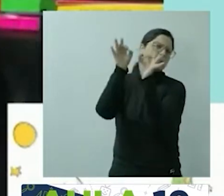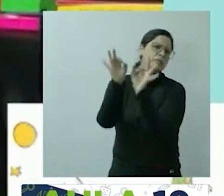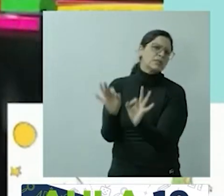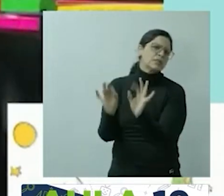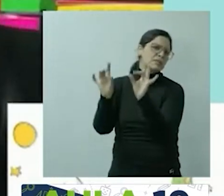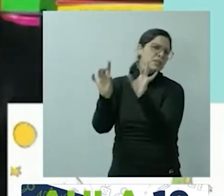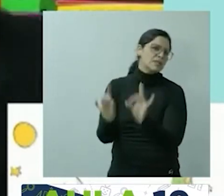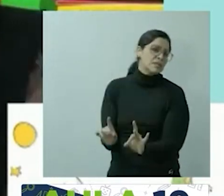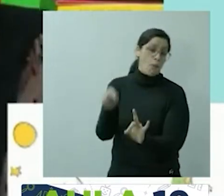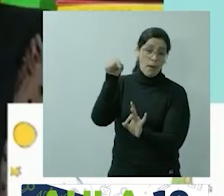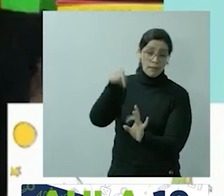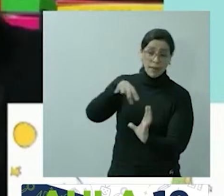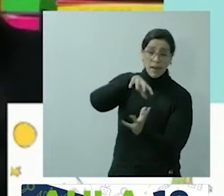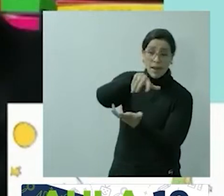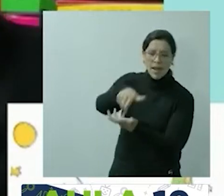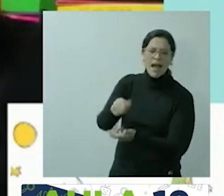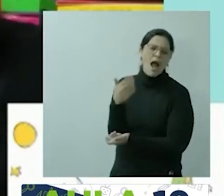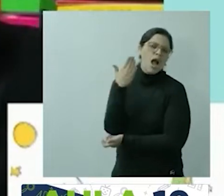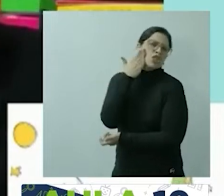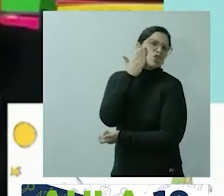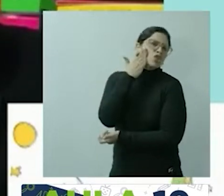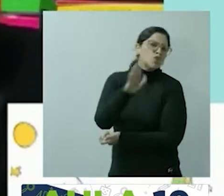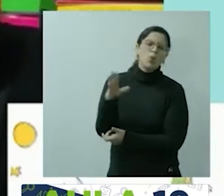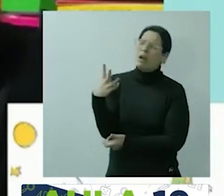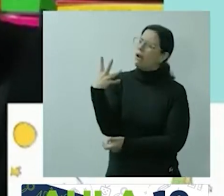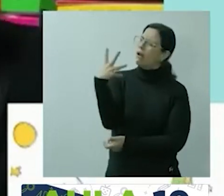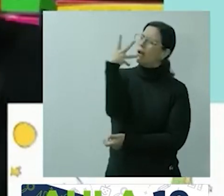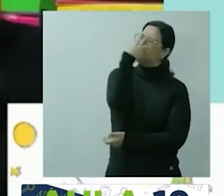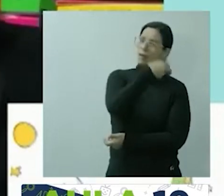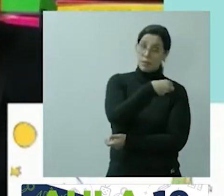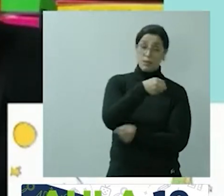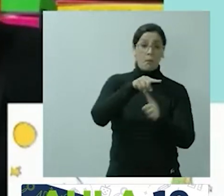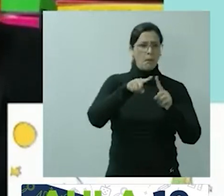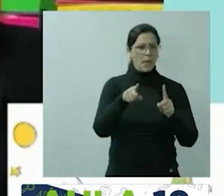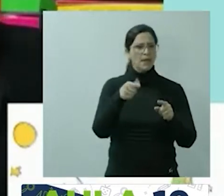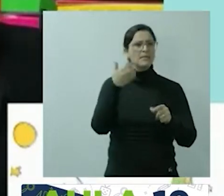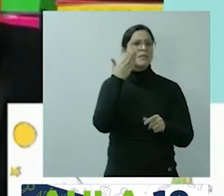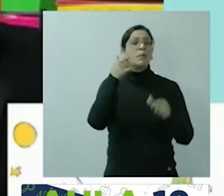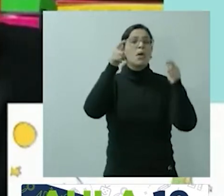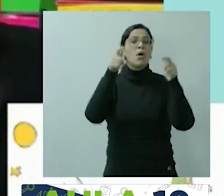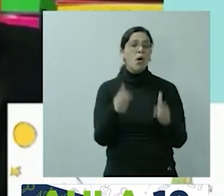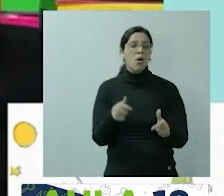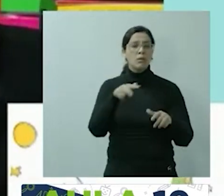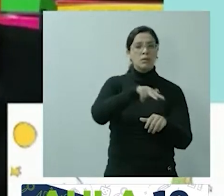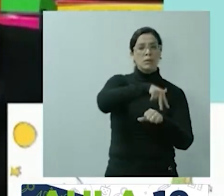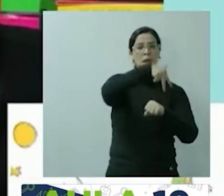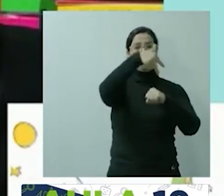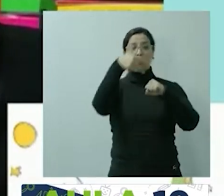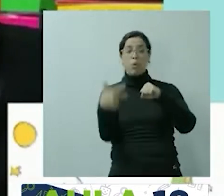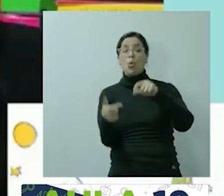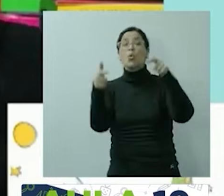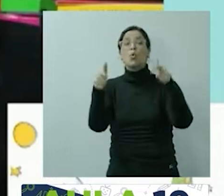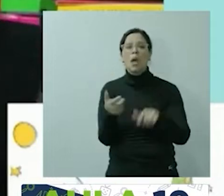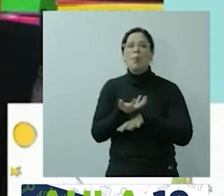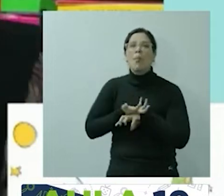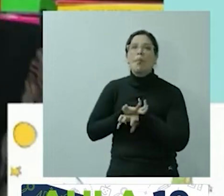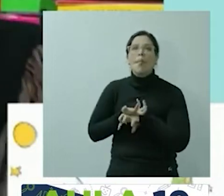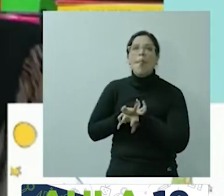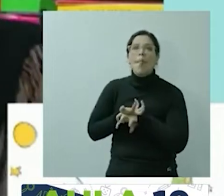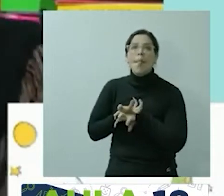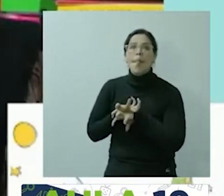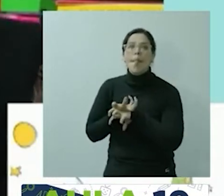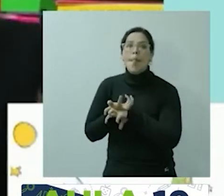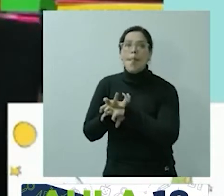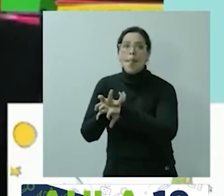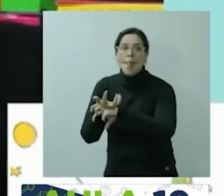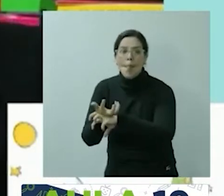planeta Terra, azul, lindíssimo. Mas sabe onde ele caiu? No deserto. E lá no